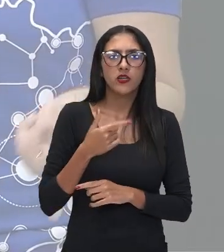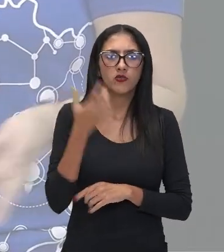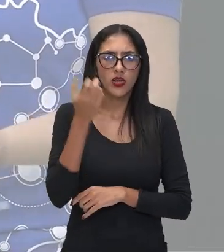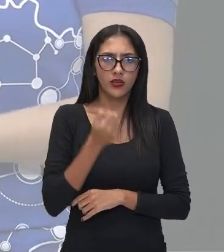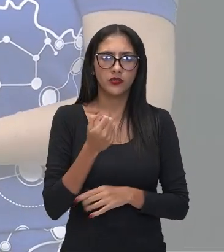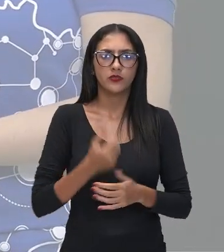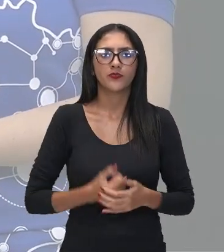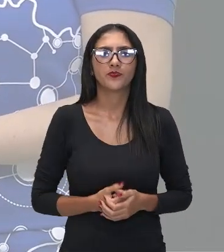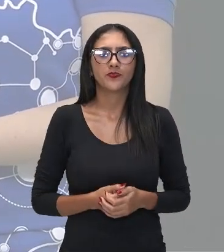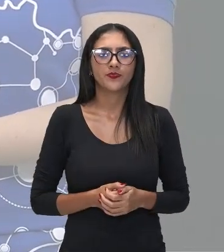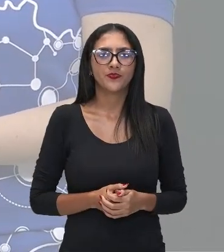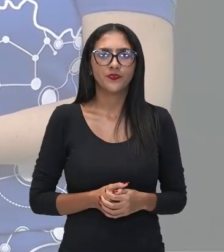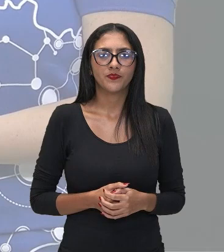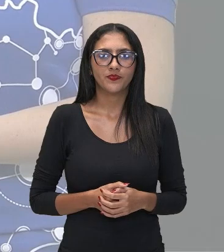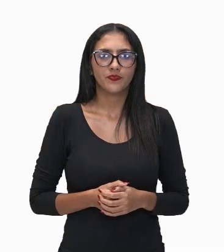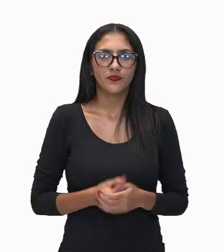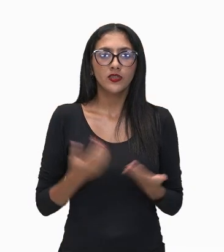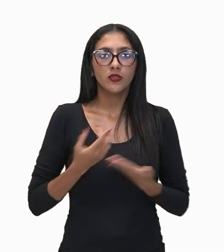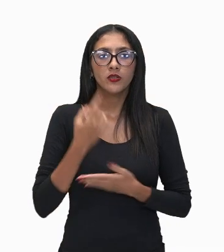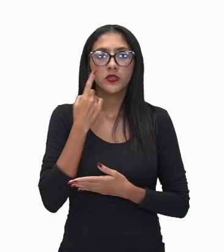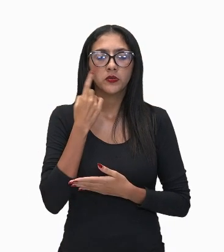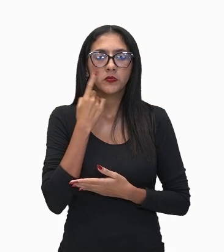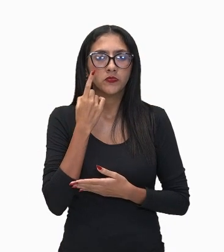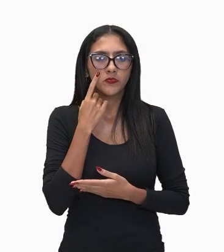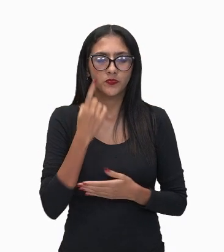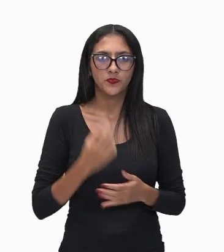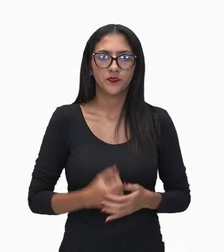biológicas das proteínas.